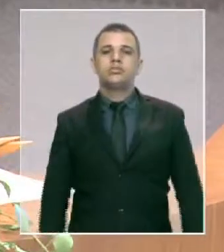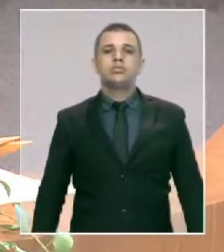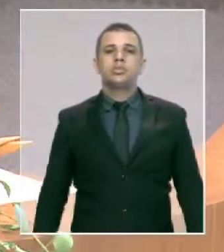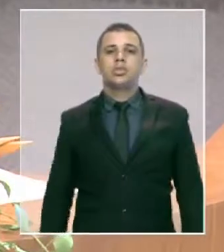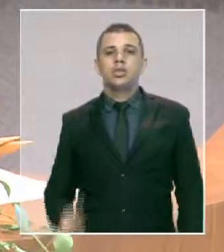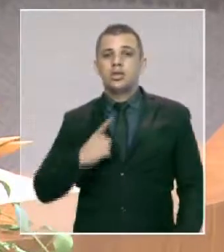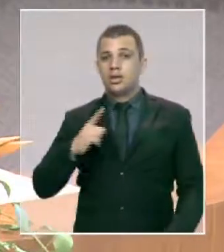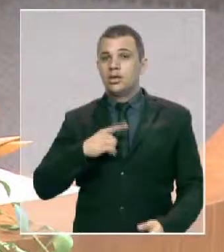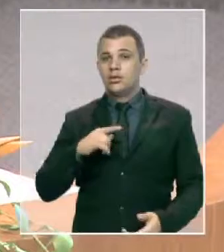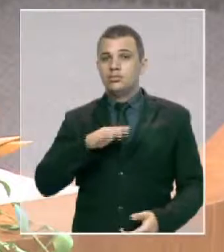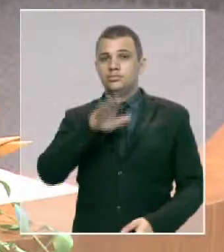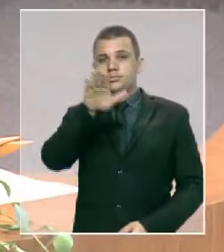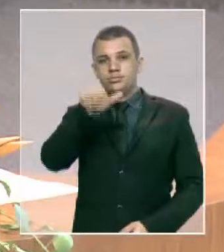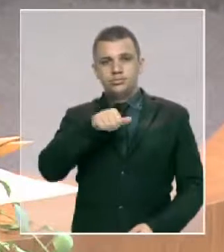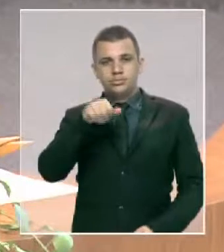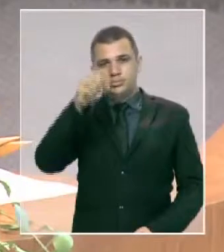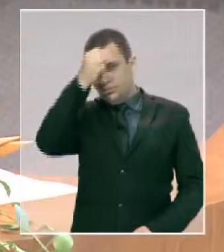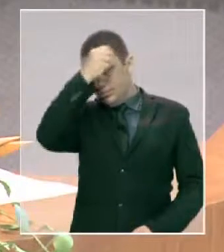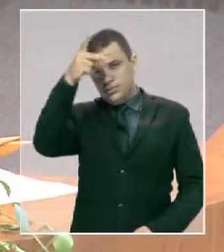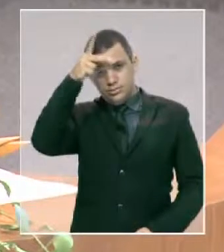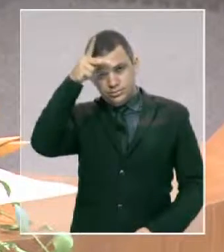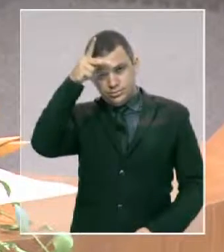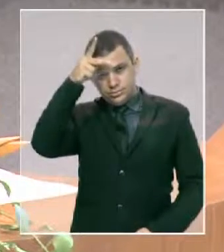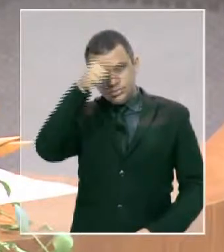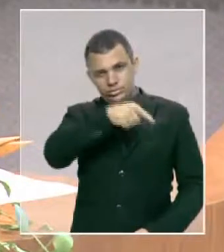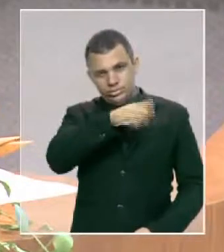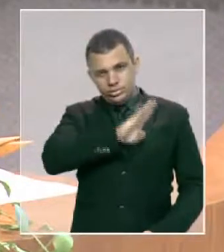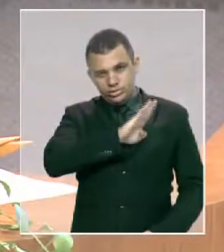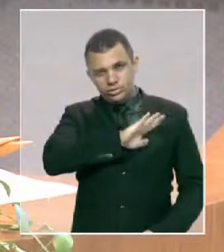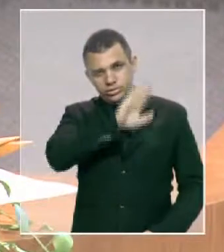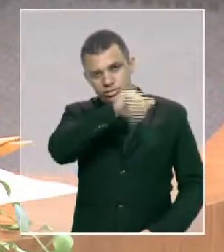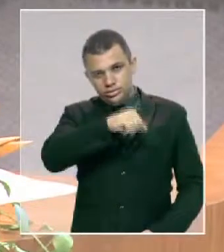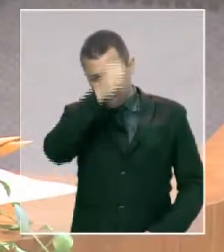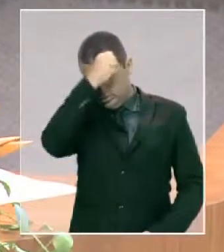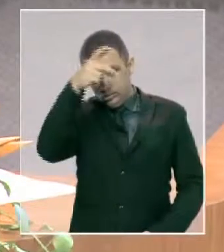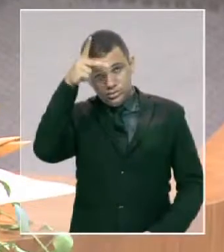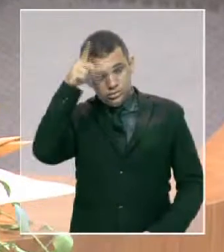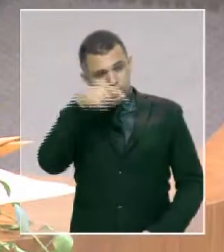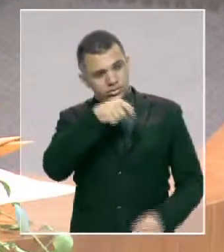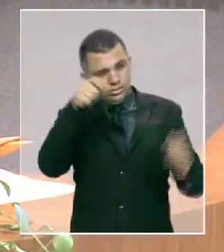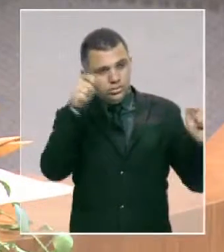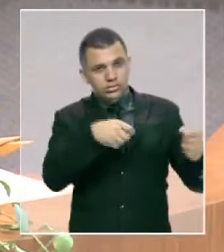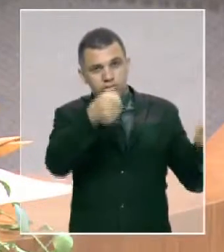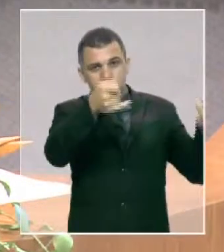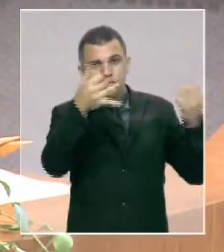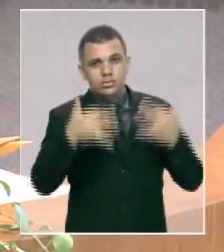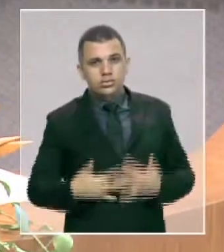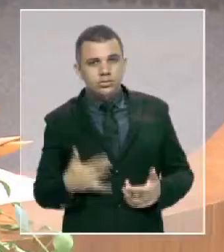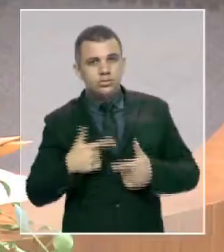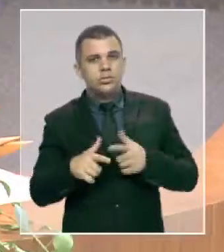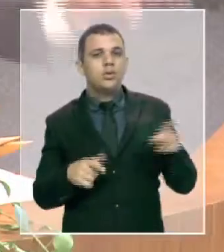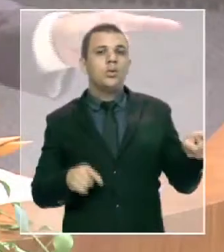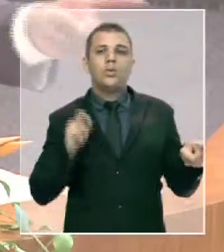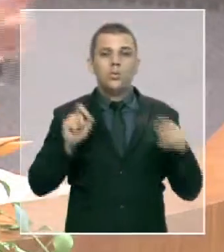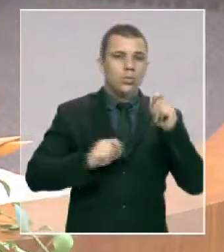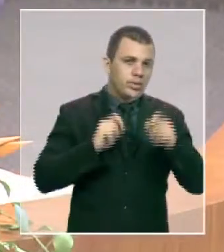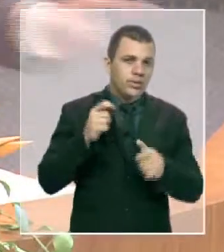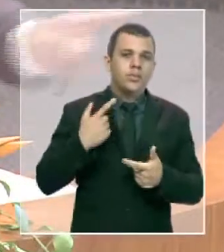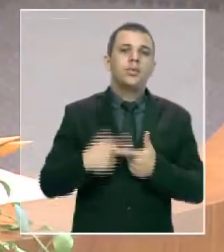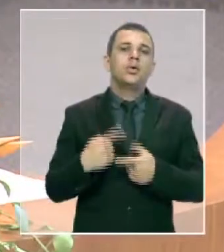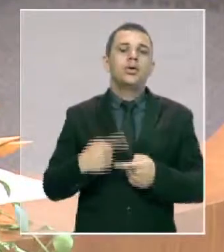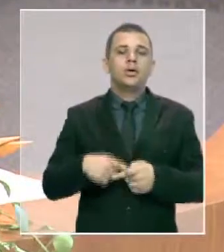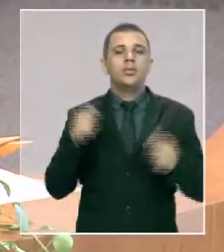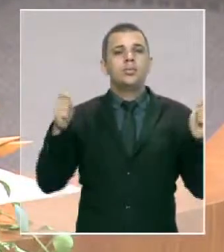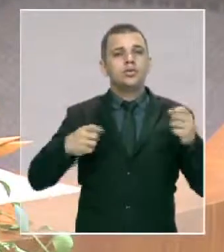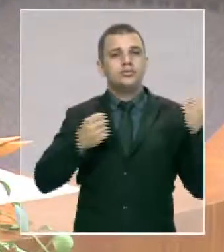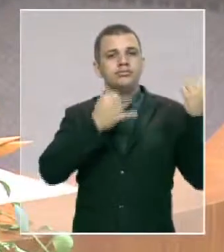prefeito para que ele possa não só dar satisfação, mas que ele possa prestar contas à população de Bacabal na saúde e